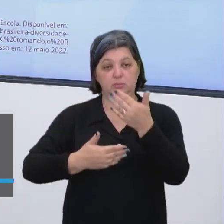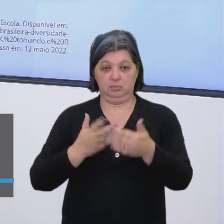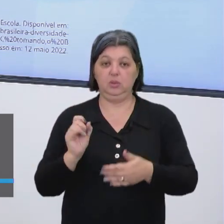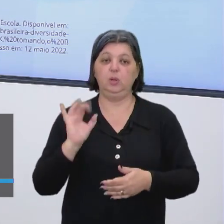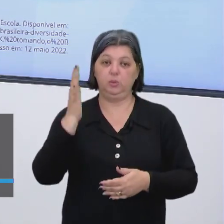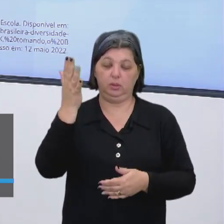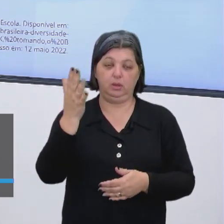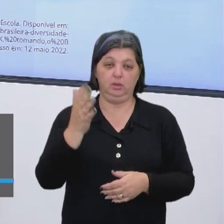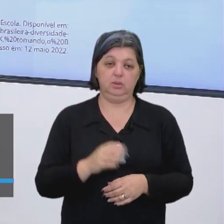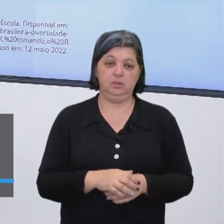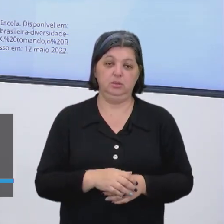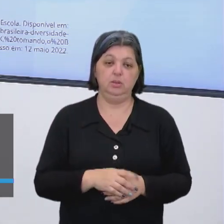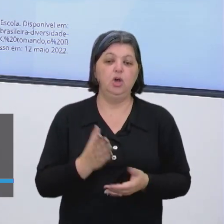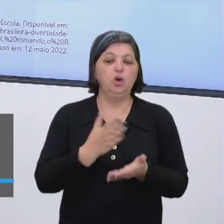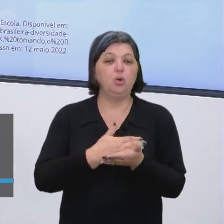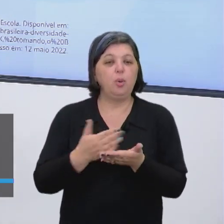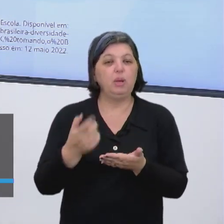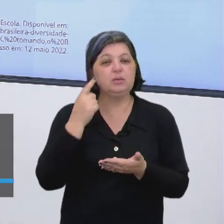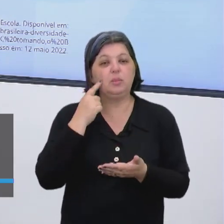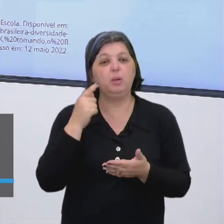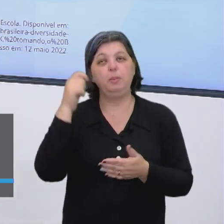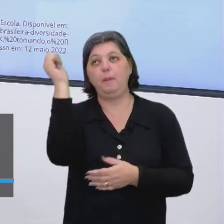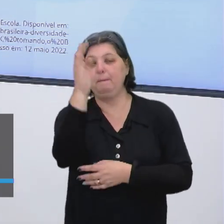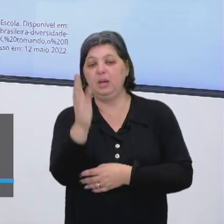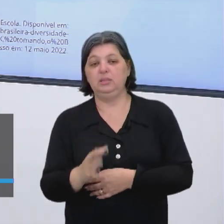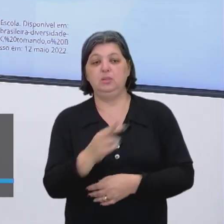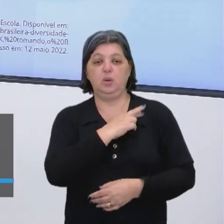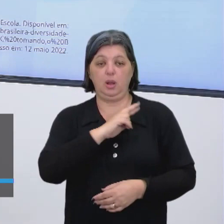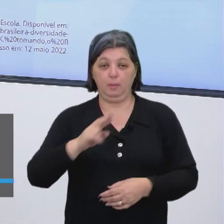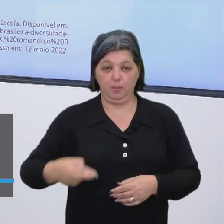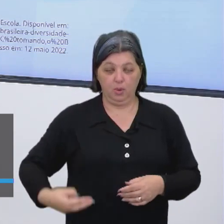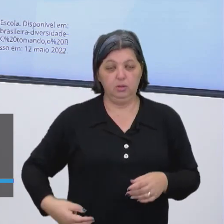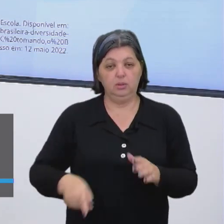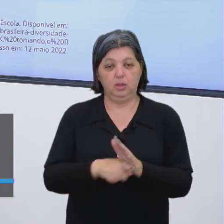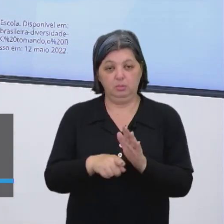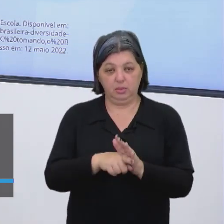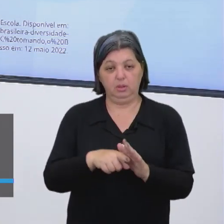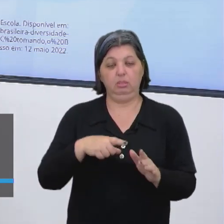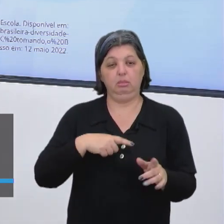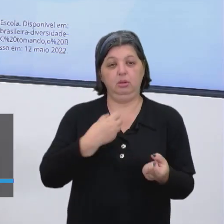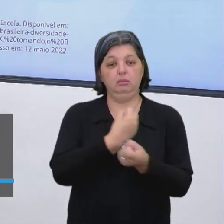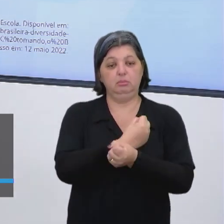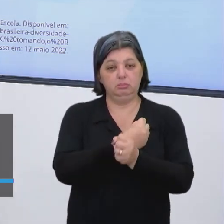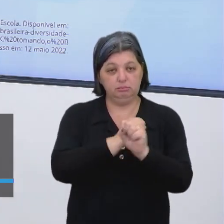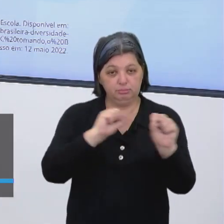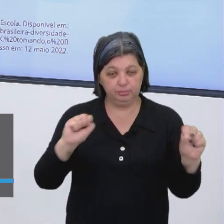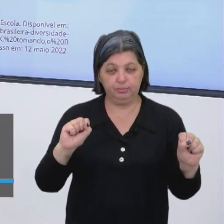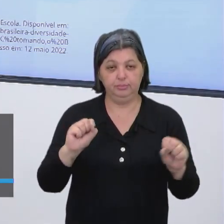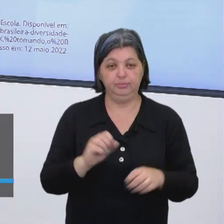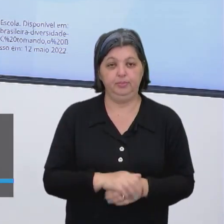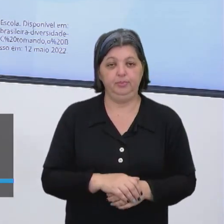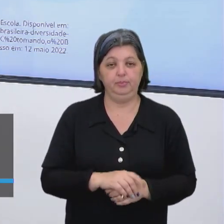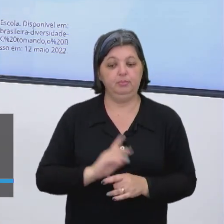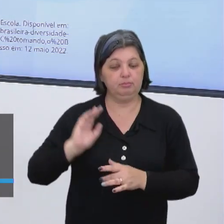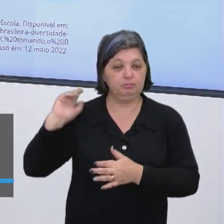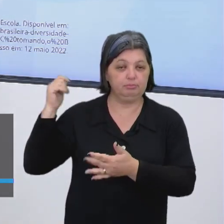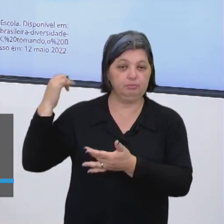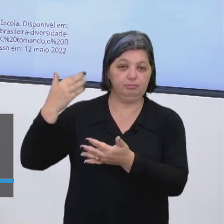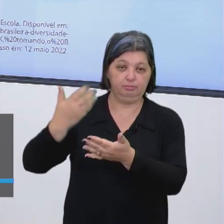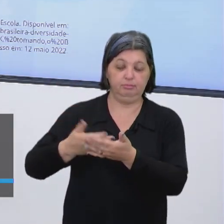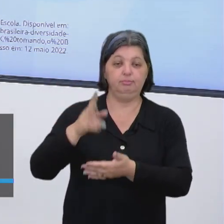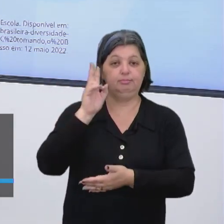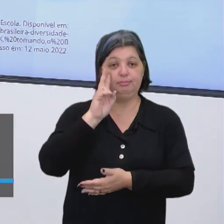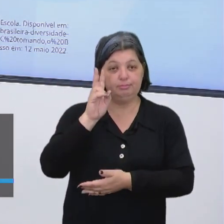acontece, né, a gente começa aí, Brasil República, a gente tem a abolição dessa escravidão e tudo mais, cada vez mais ao longo da nossa história, a gente